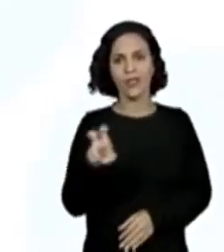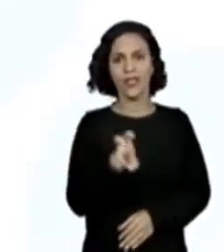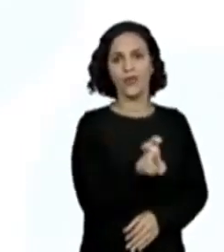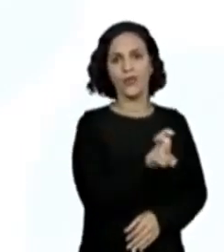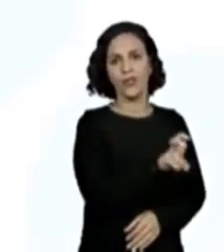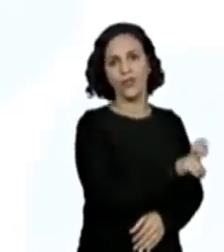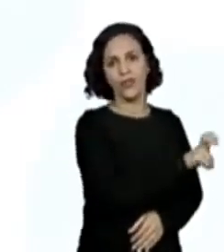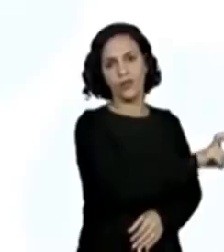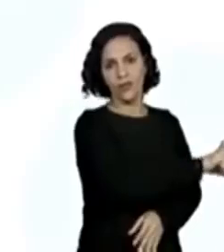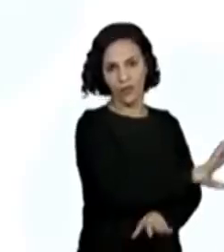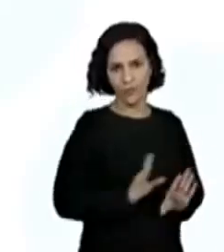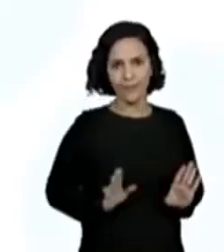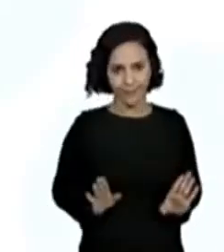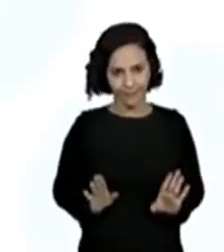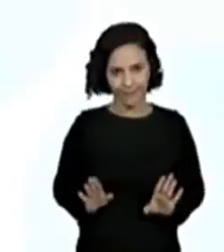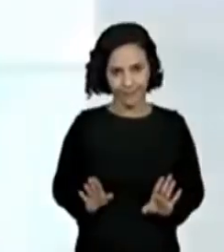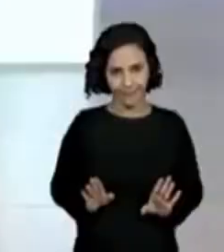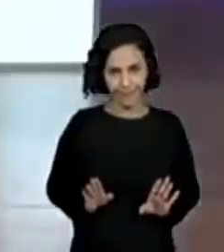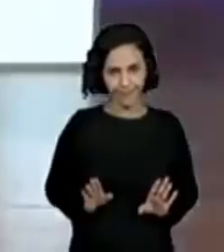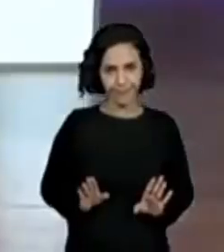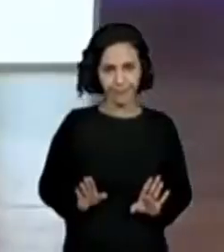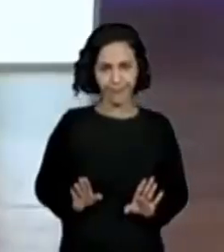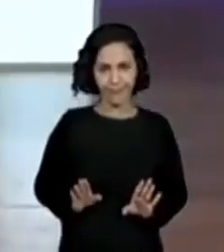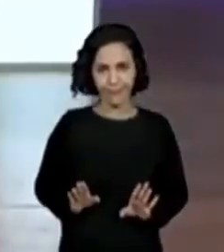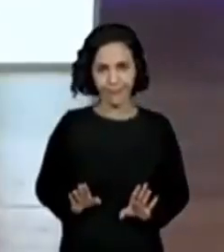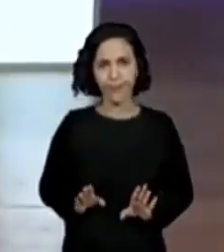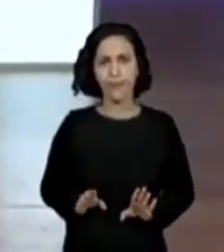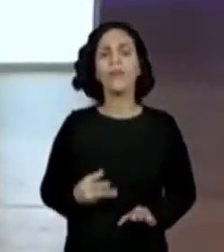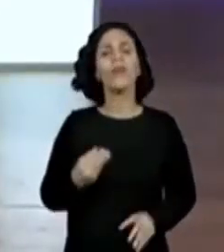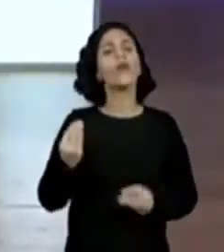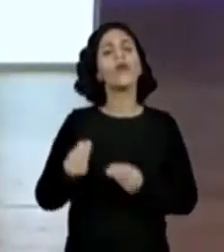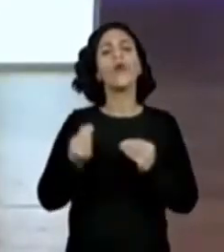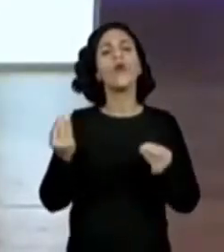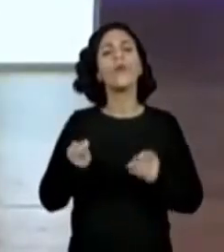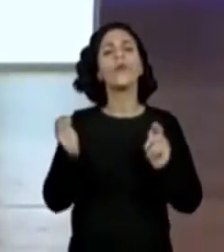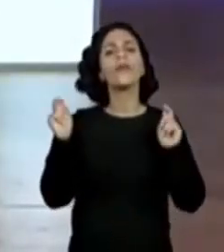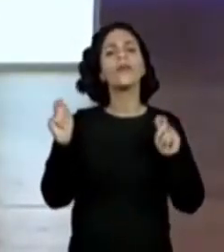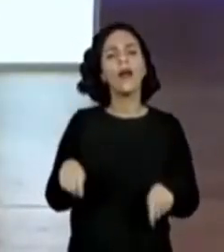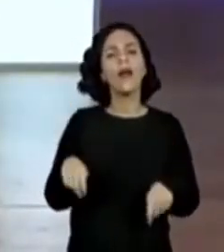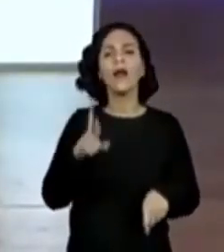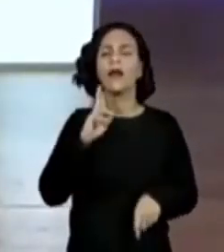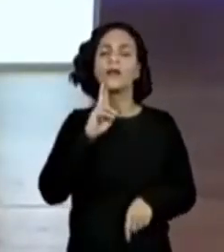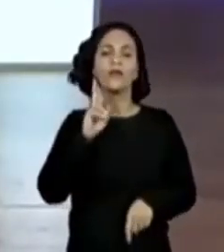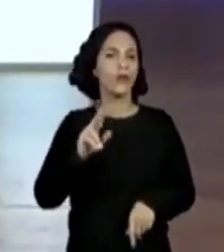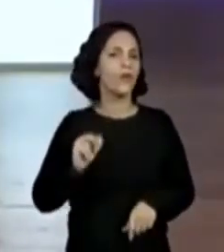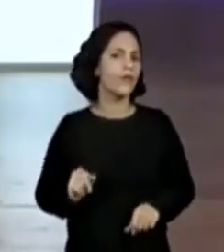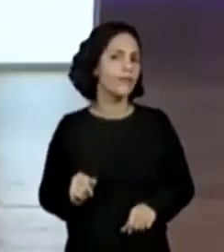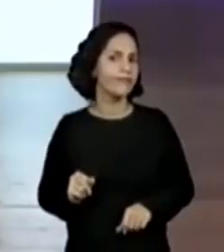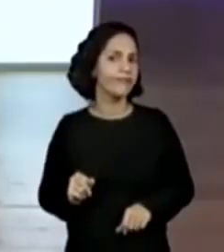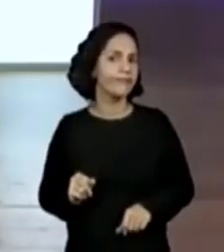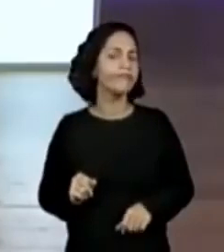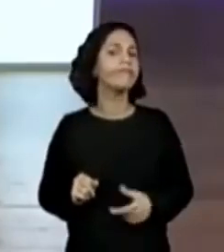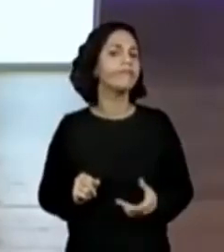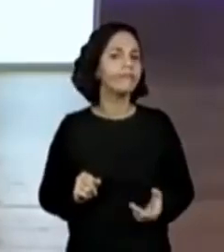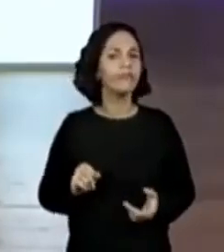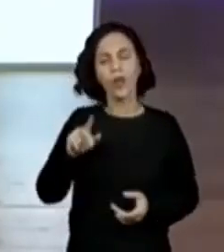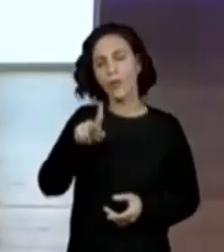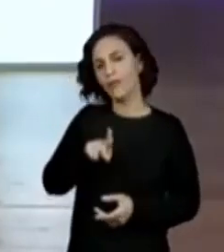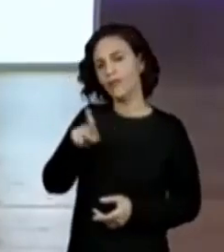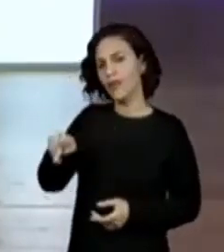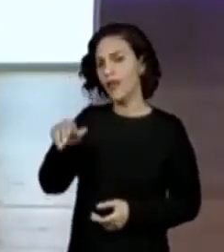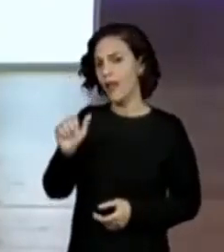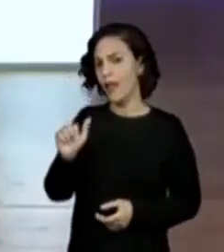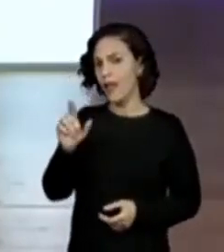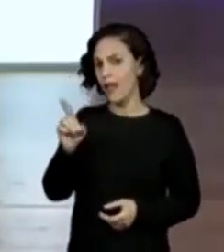Olha lá, a professora Adriana já trouxe aí a contribuição. Alguns alunos também já estavam falando,